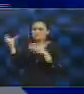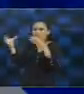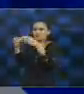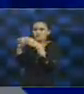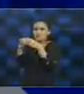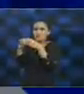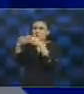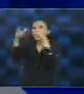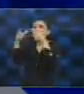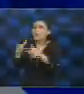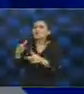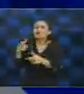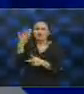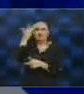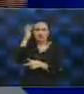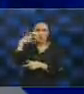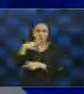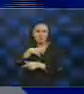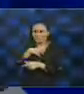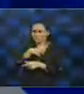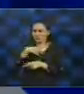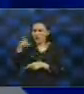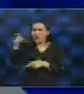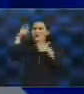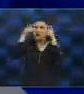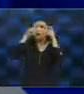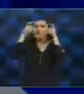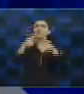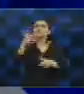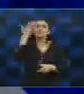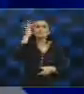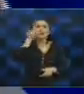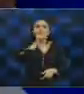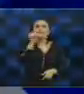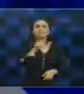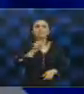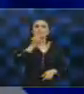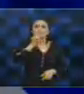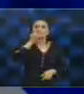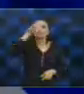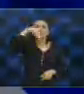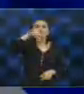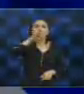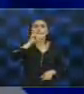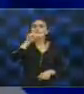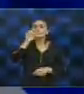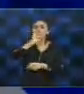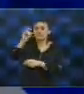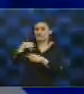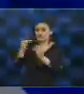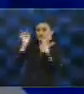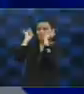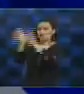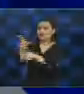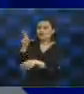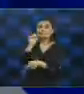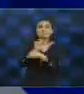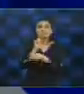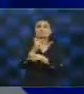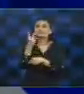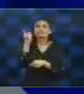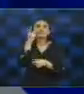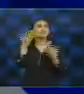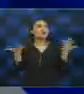zumbi. Simplesmente se perderia. Se eu deixasse esse moço lá, ele voltaria 2 dias depois para casa, a menos que pegasse um táxi.